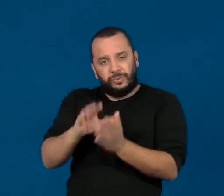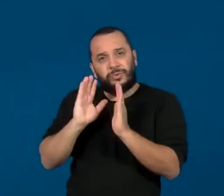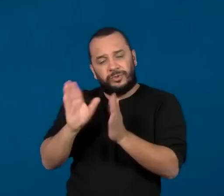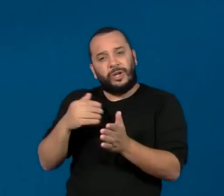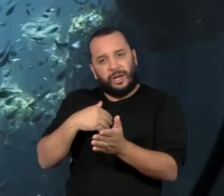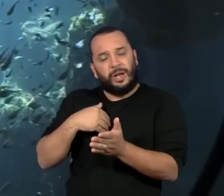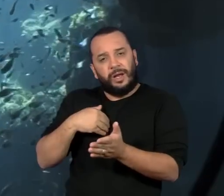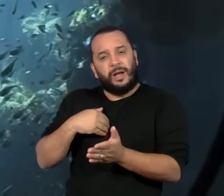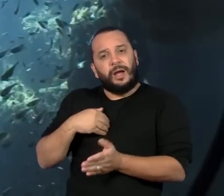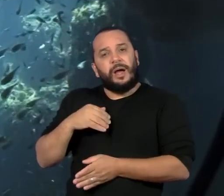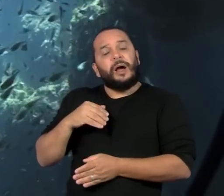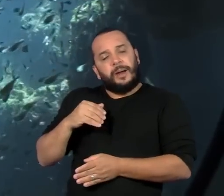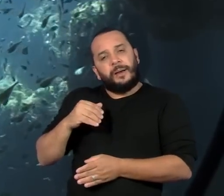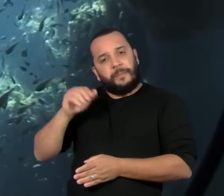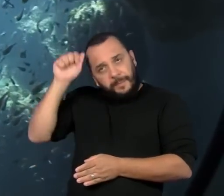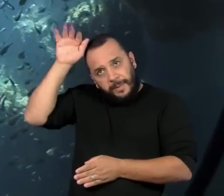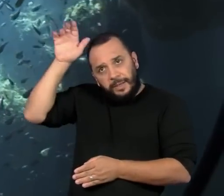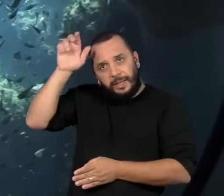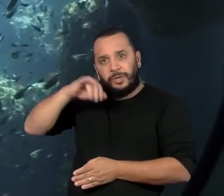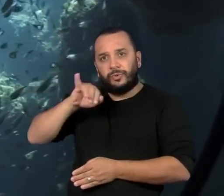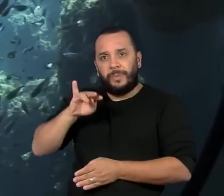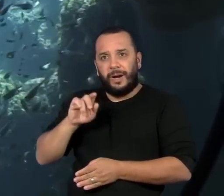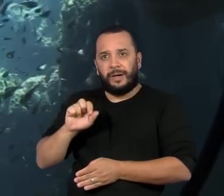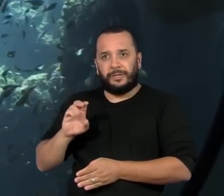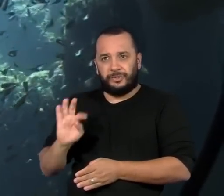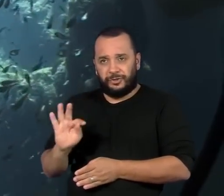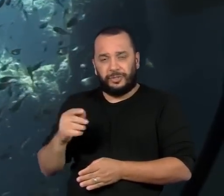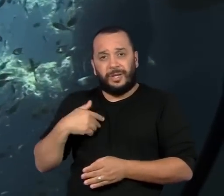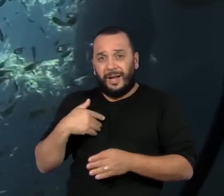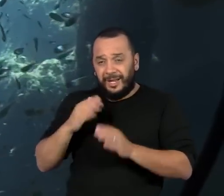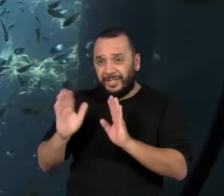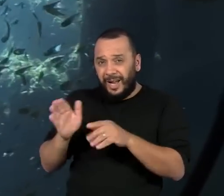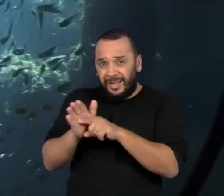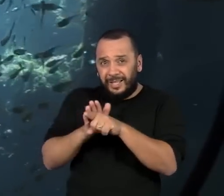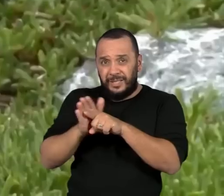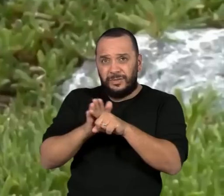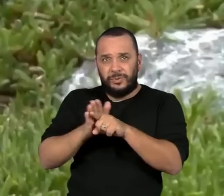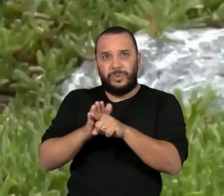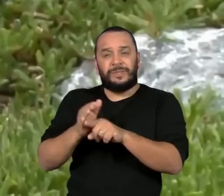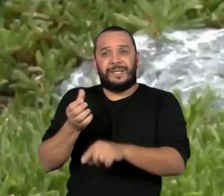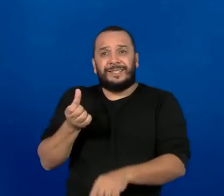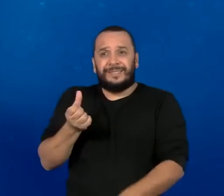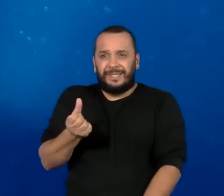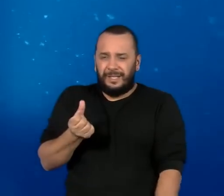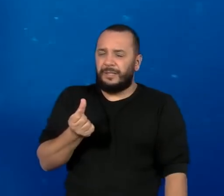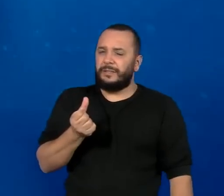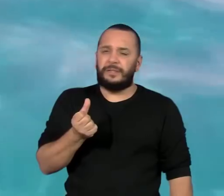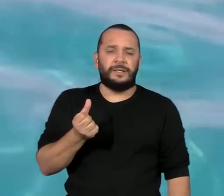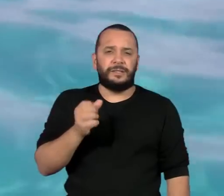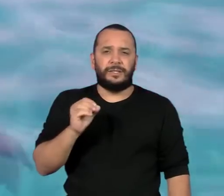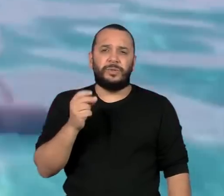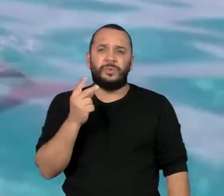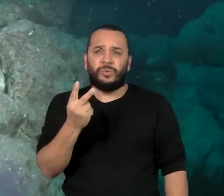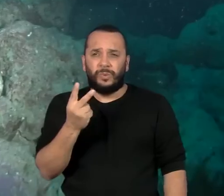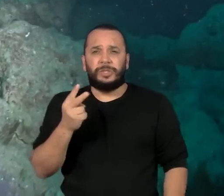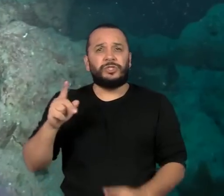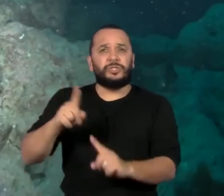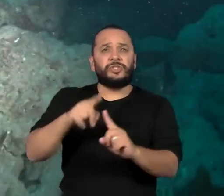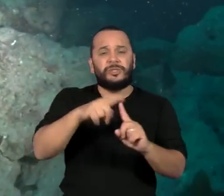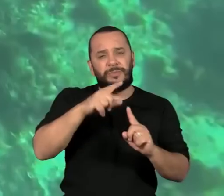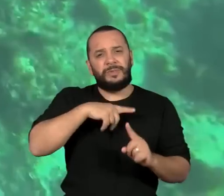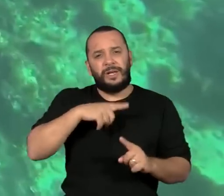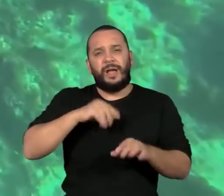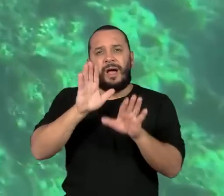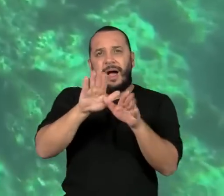Coral Vivo analisou a distribuição de 632 espécies entre aves, baleias, golfinhos,